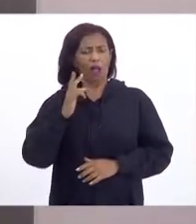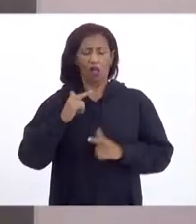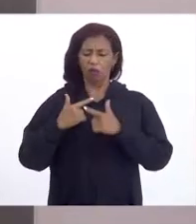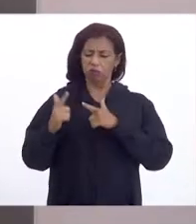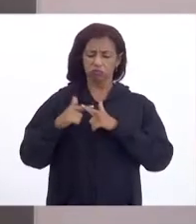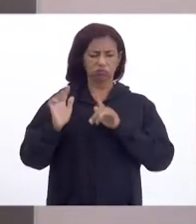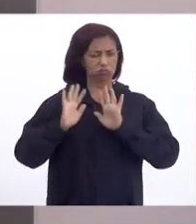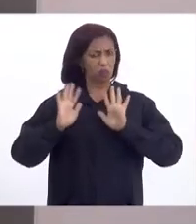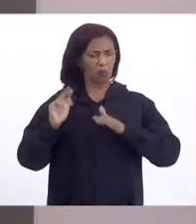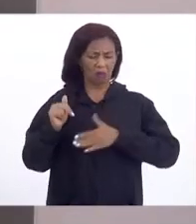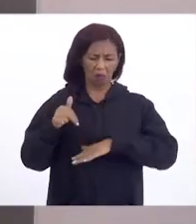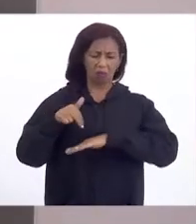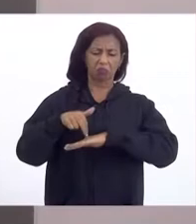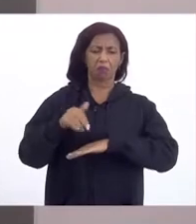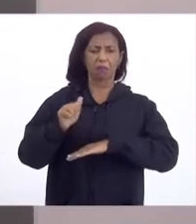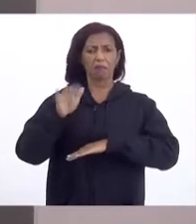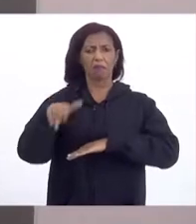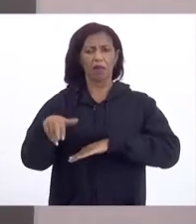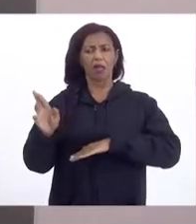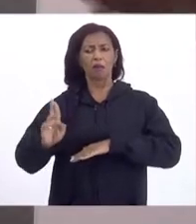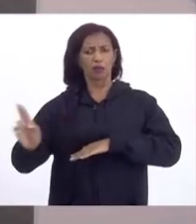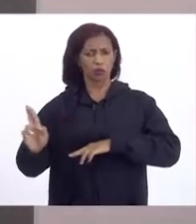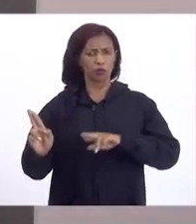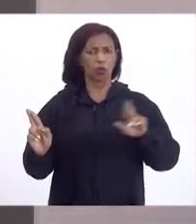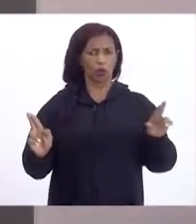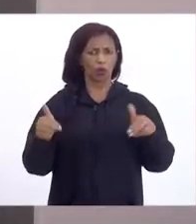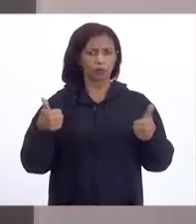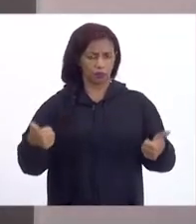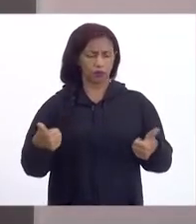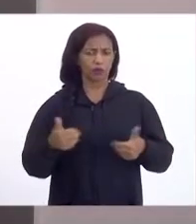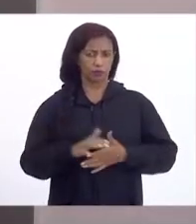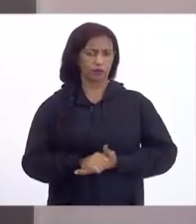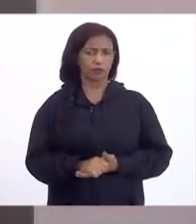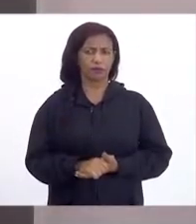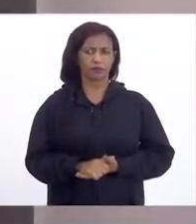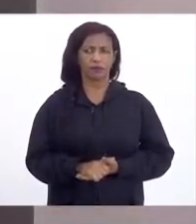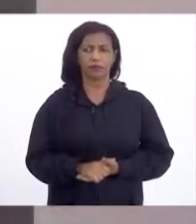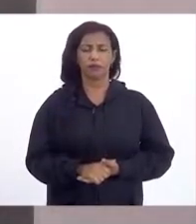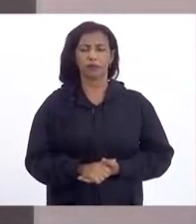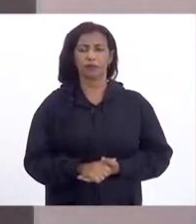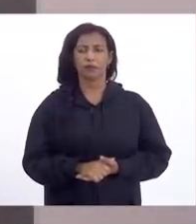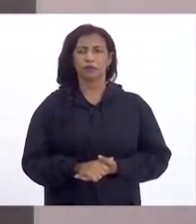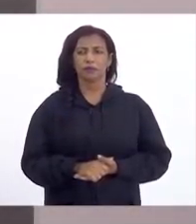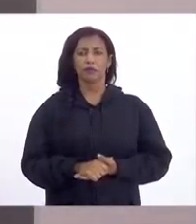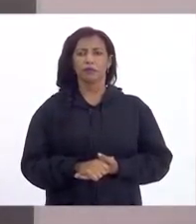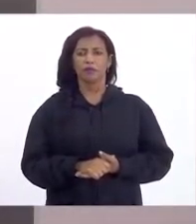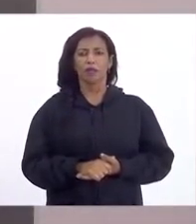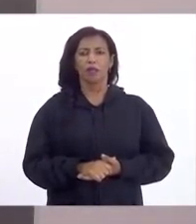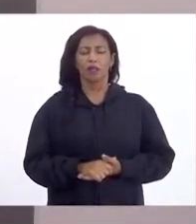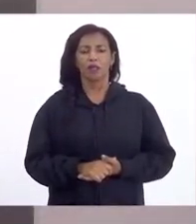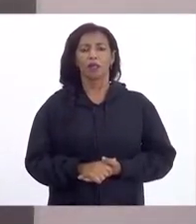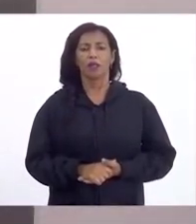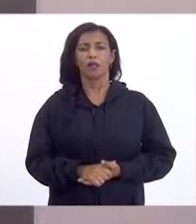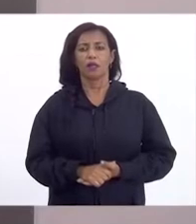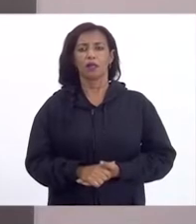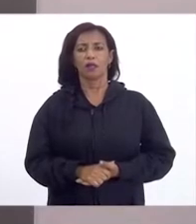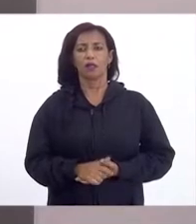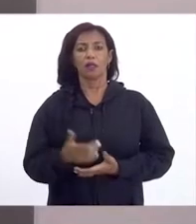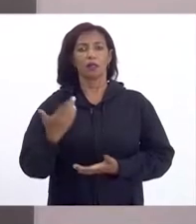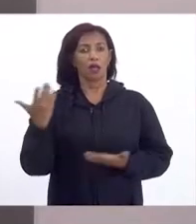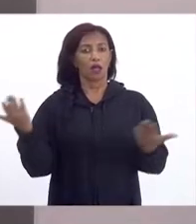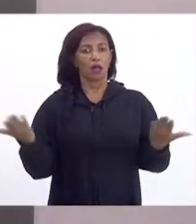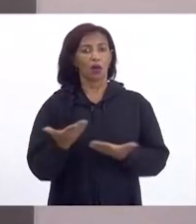muito representado pelos nomes aí. Obrigado, Alexandre. Deputado Alexandre. Então vou colher os